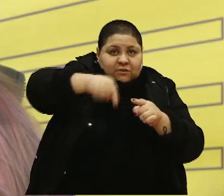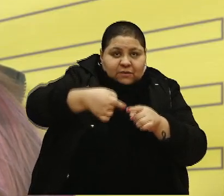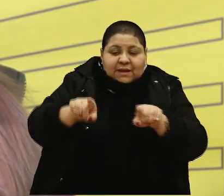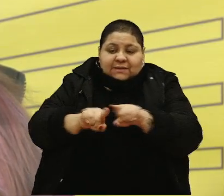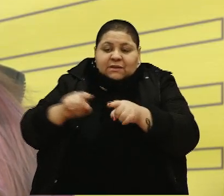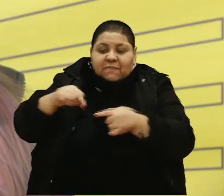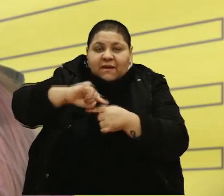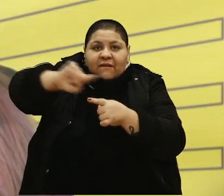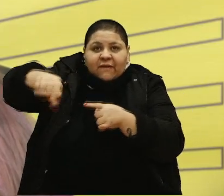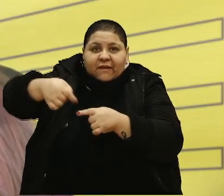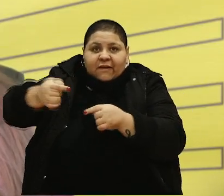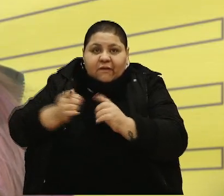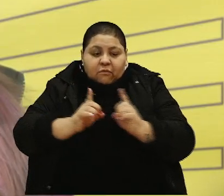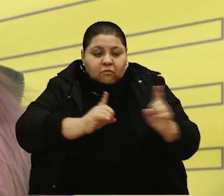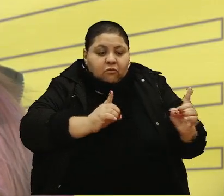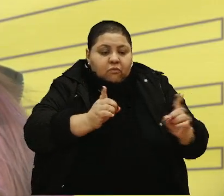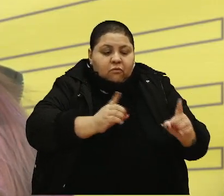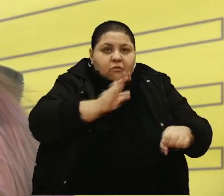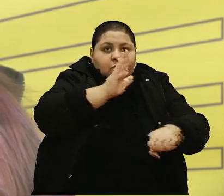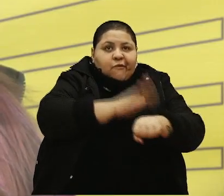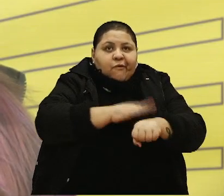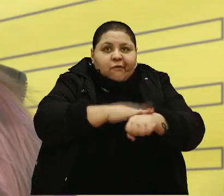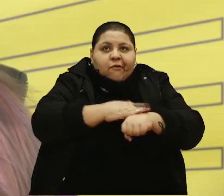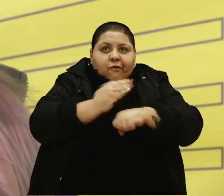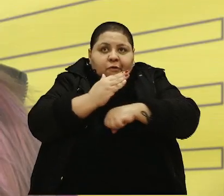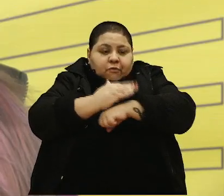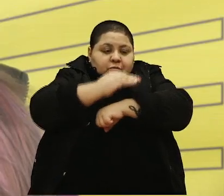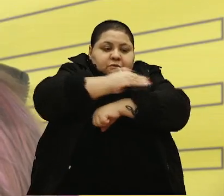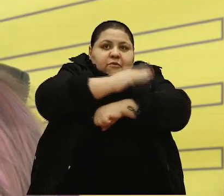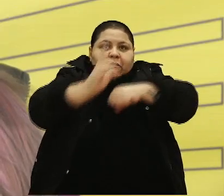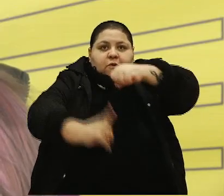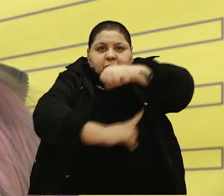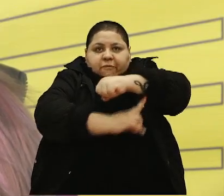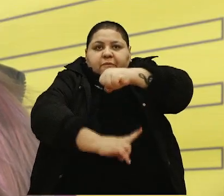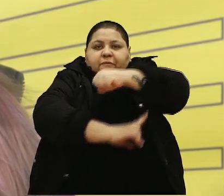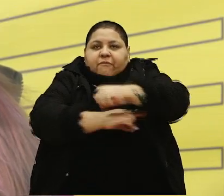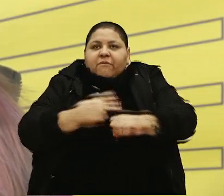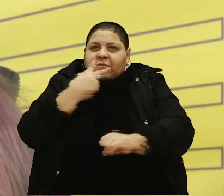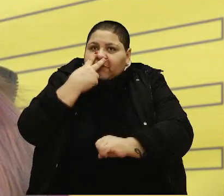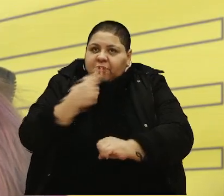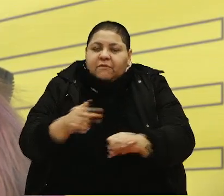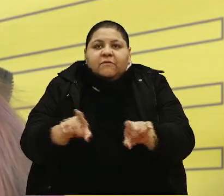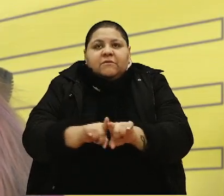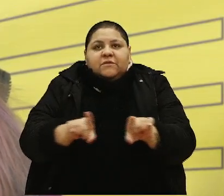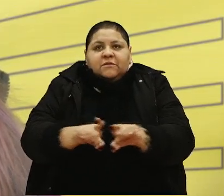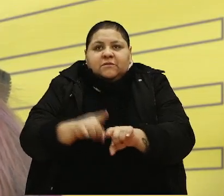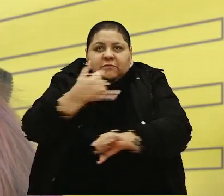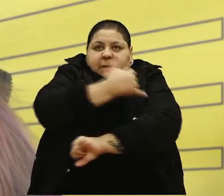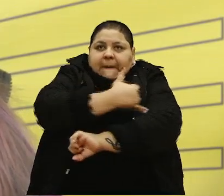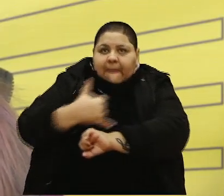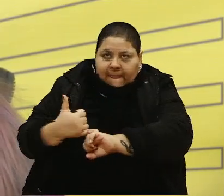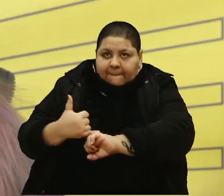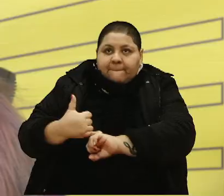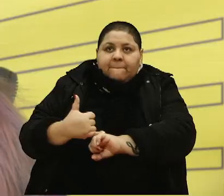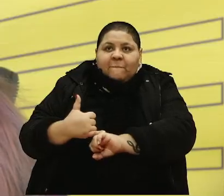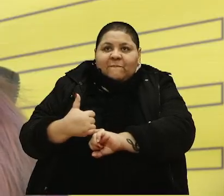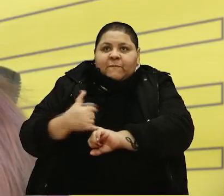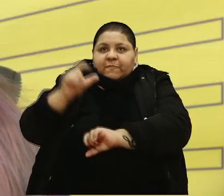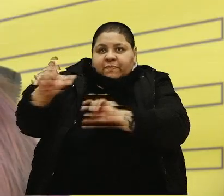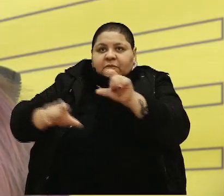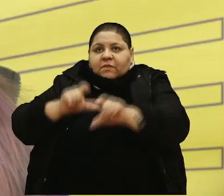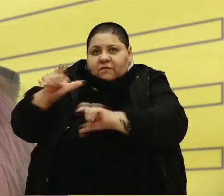longo prazo seria a inserção de elevadas e viadutos, assim como também de passarelas para a